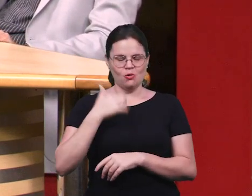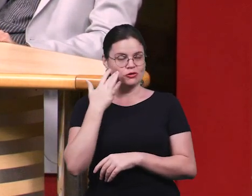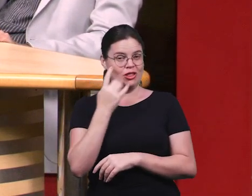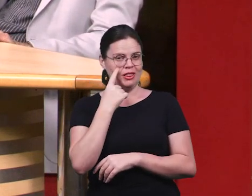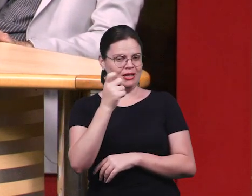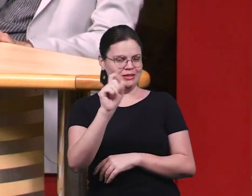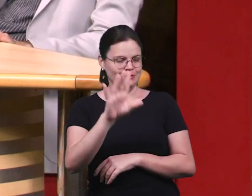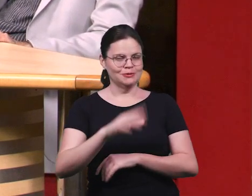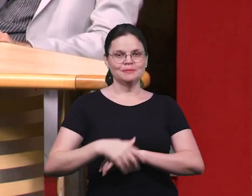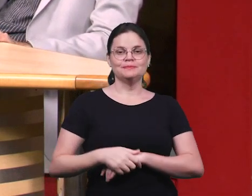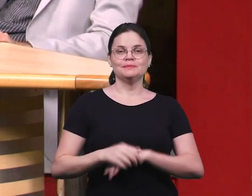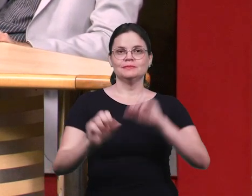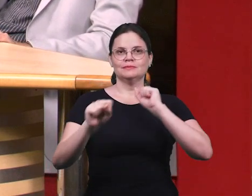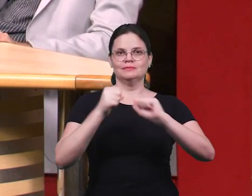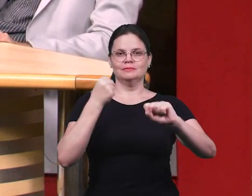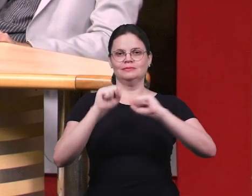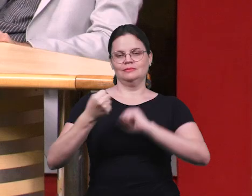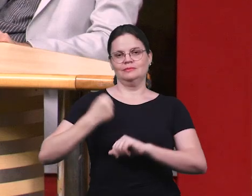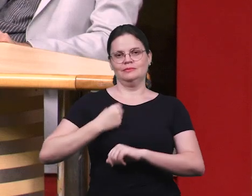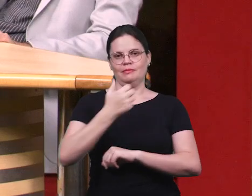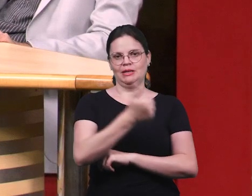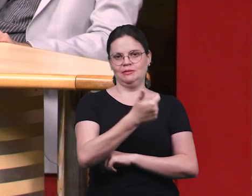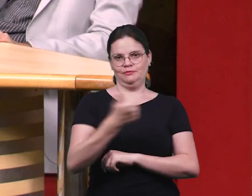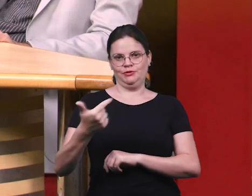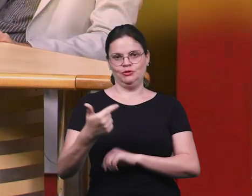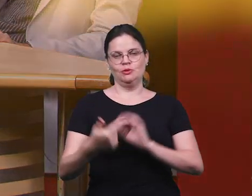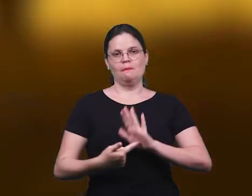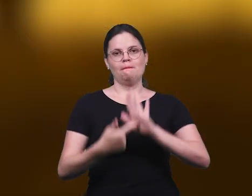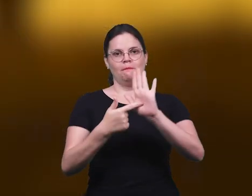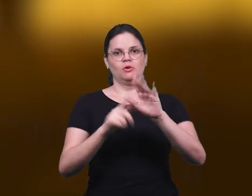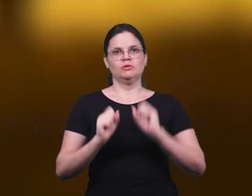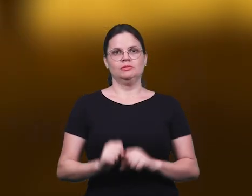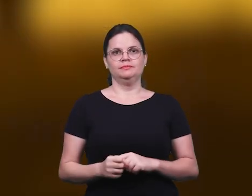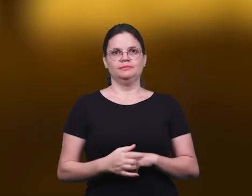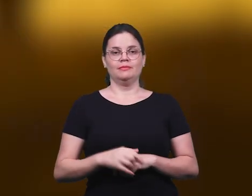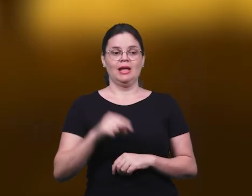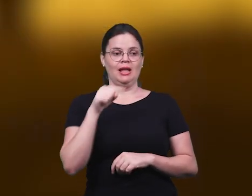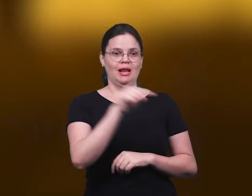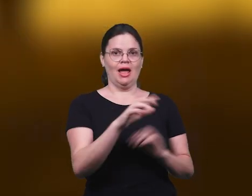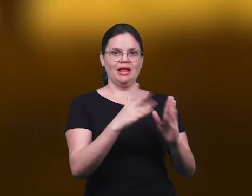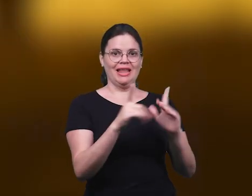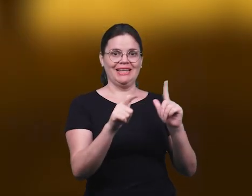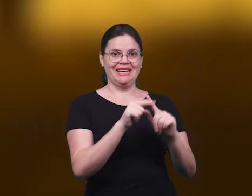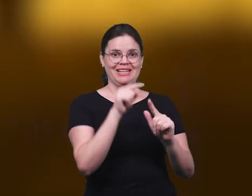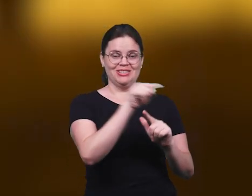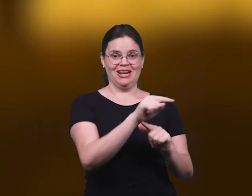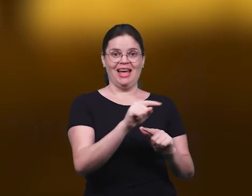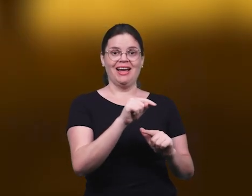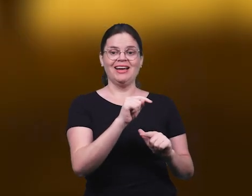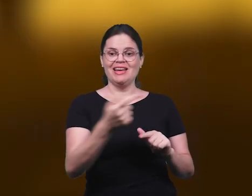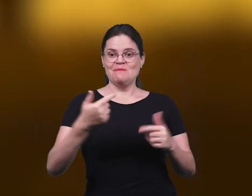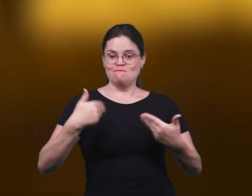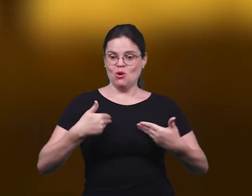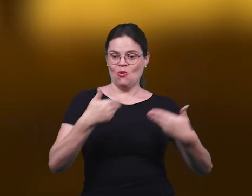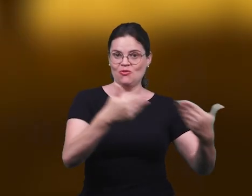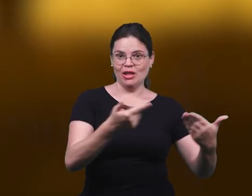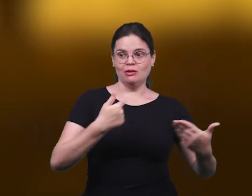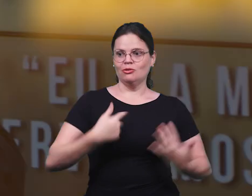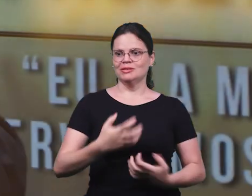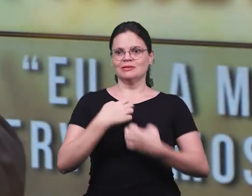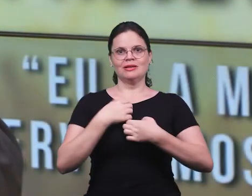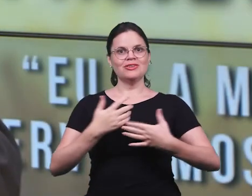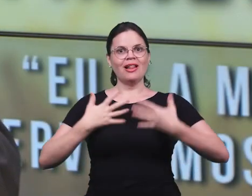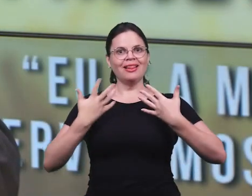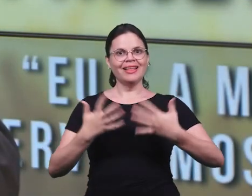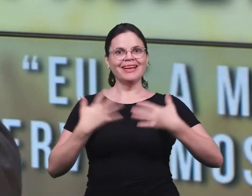interessante. Ou seja, de um dos salmos, o Salmo 122, ele fala isso, né? Alegrei-me quando me disseram, vamos à casa do Senhor. Ou seja,